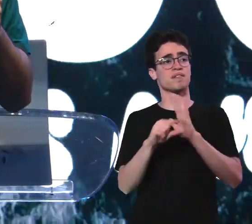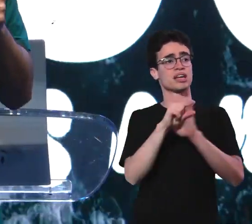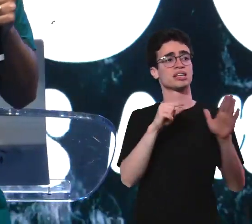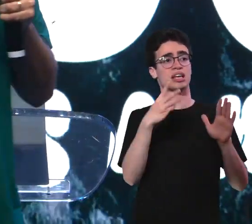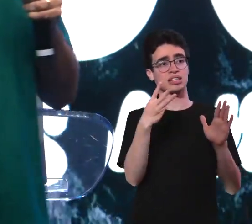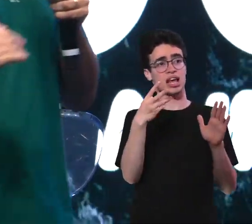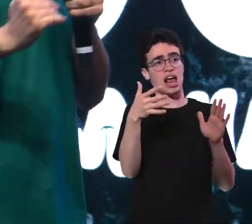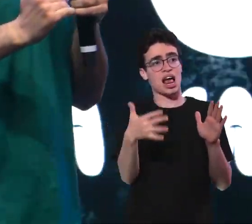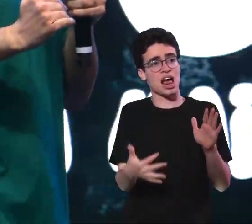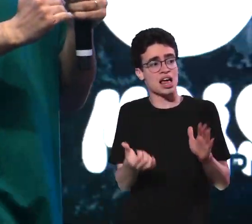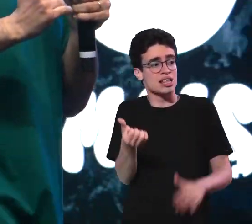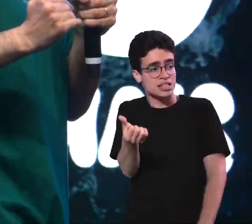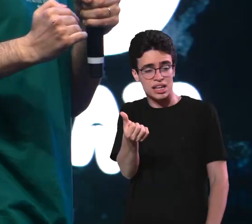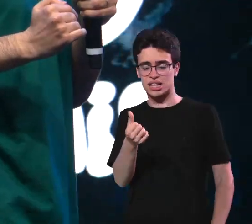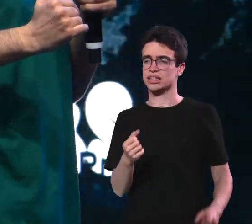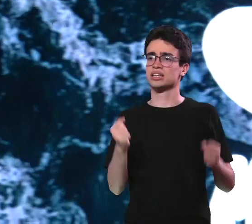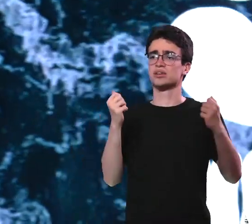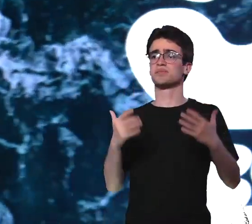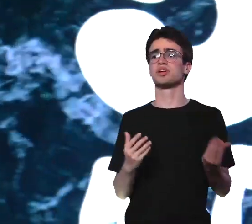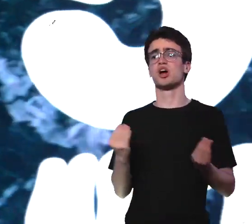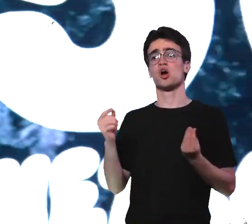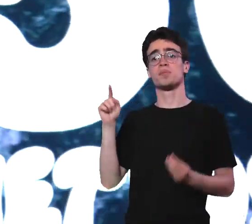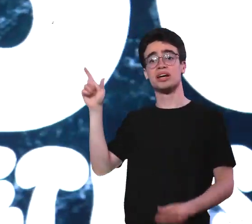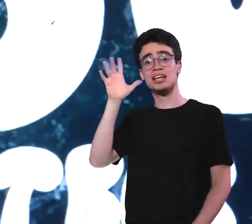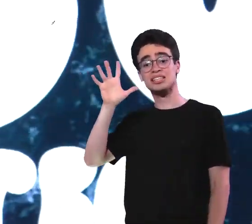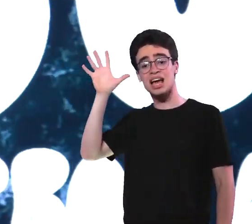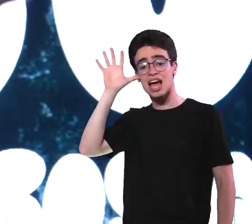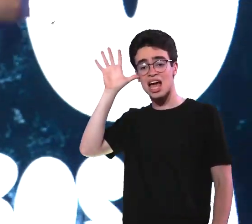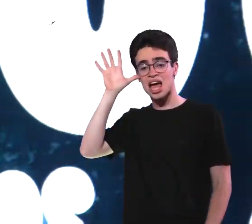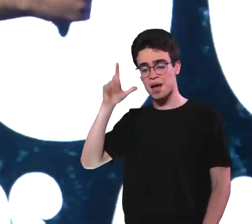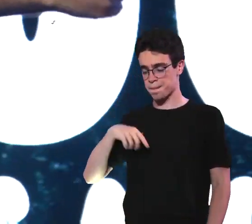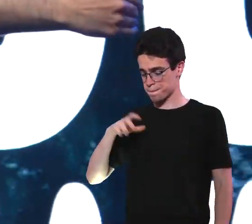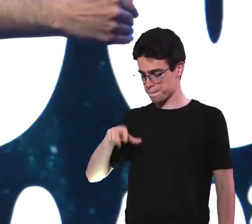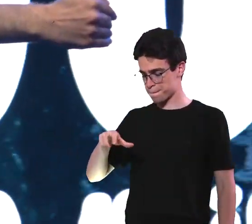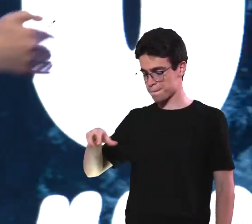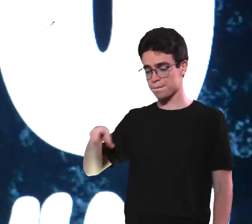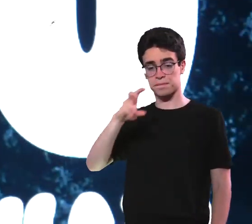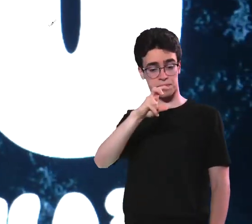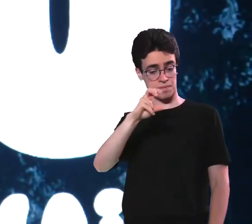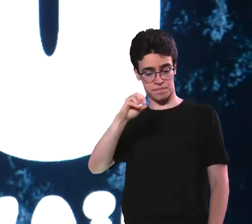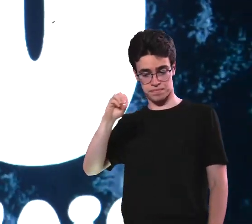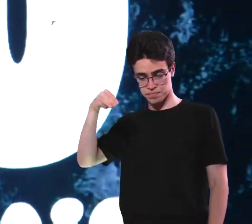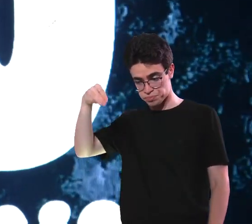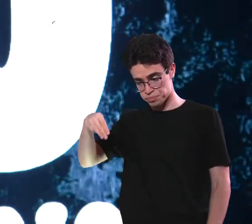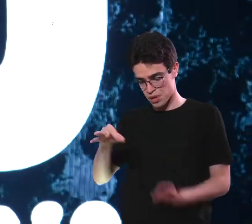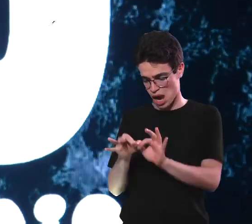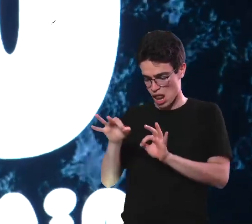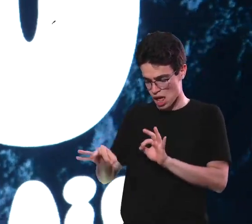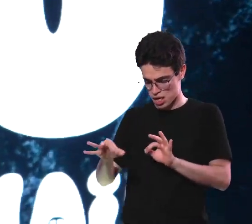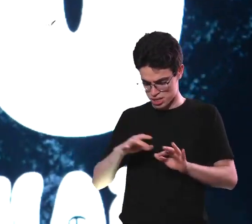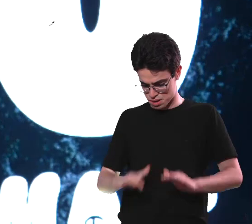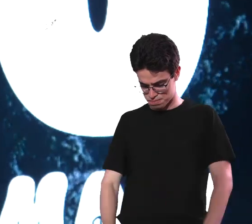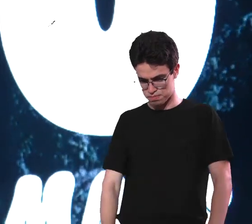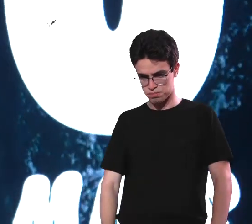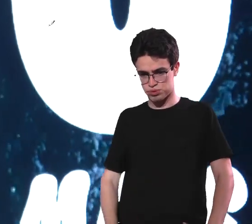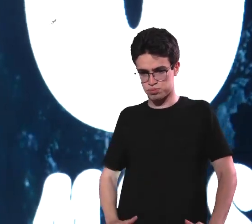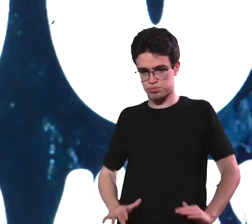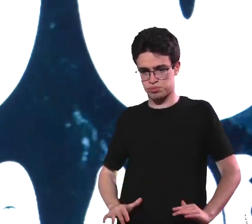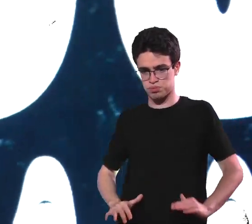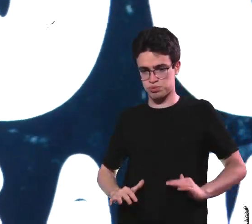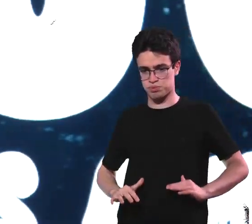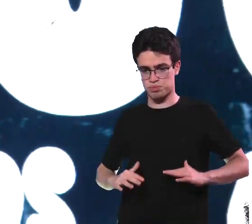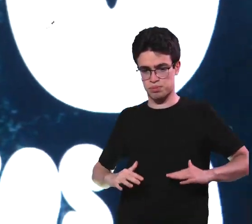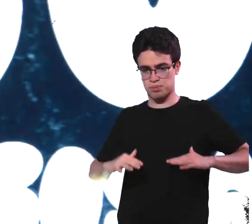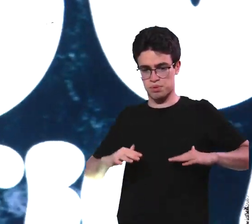versículo 6, que conforme Ezequiel andava, de 500 em 500 metros, a água ia subindo. E se a